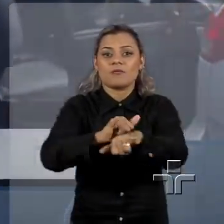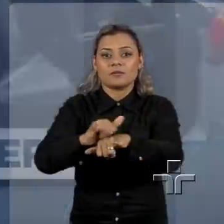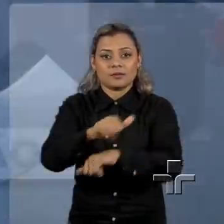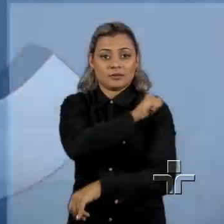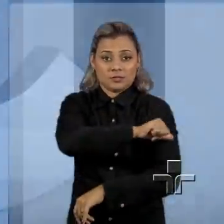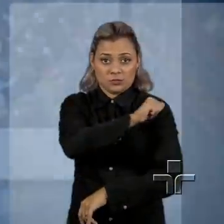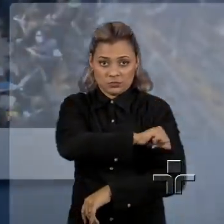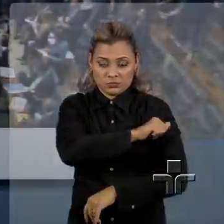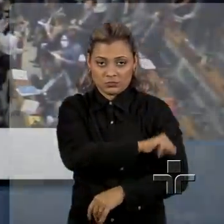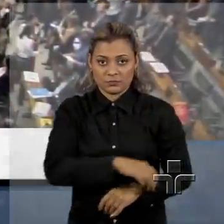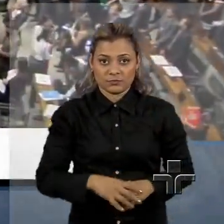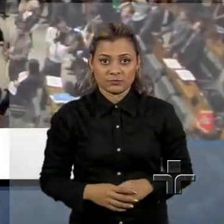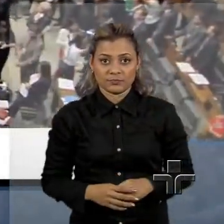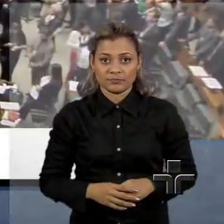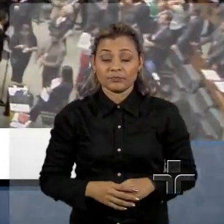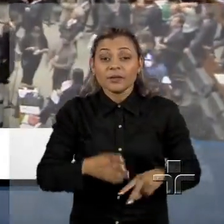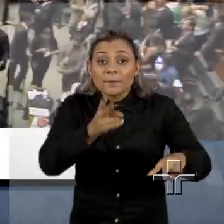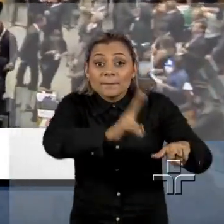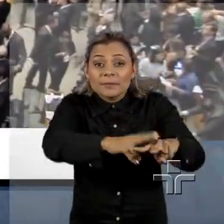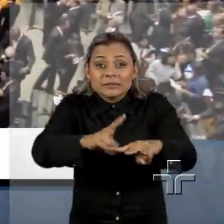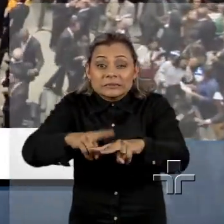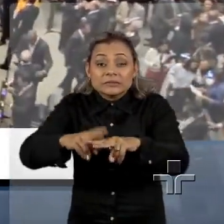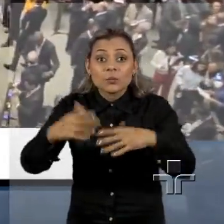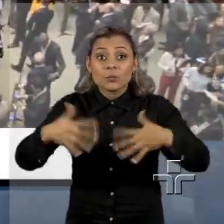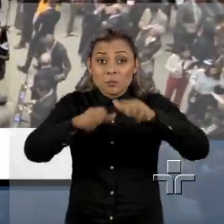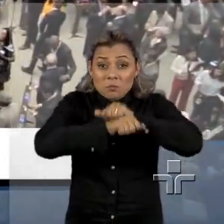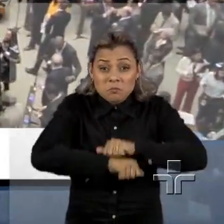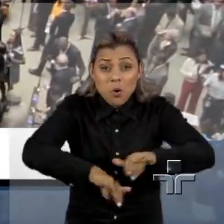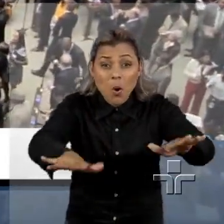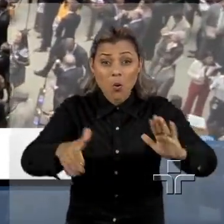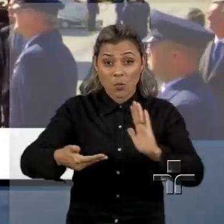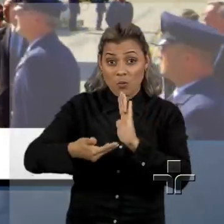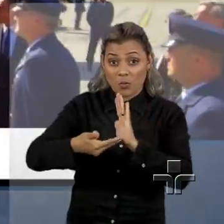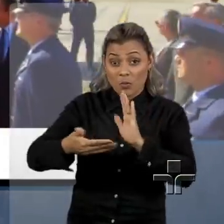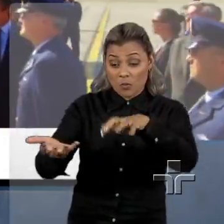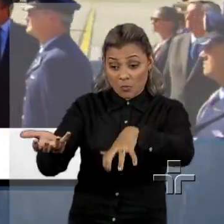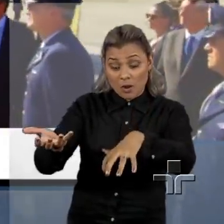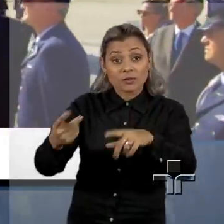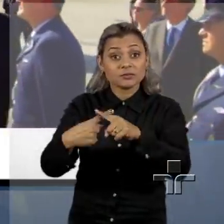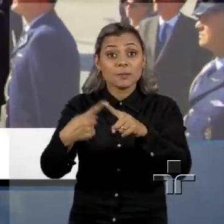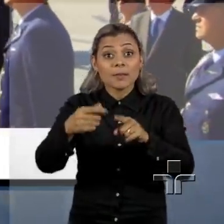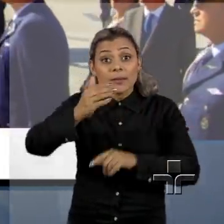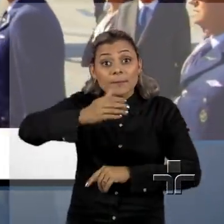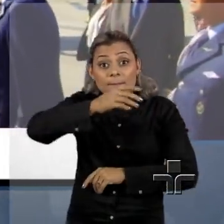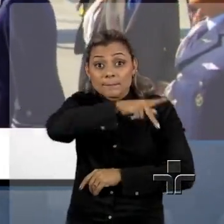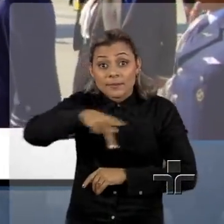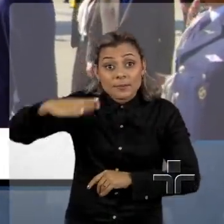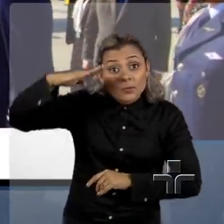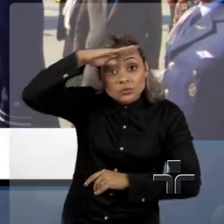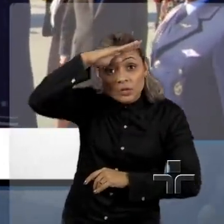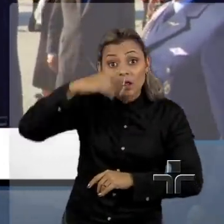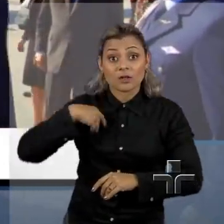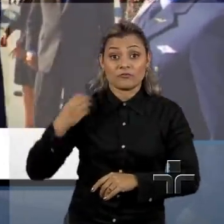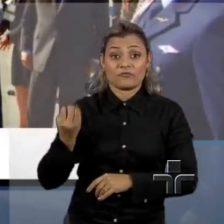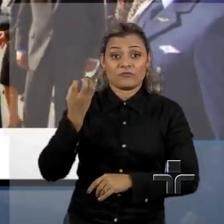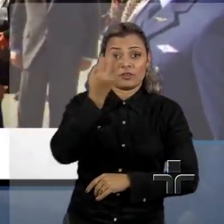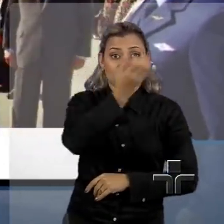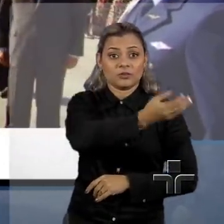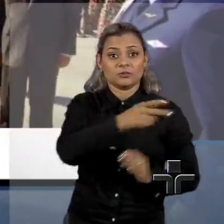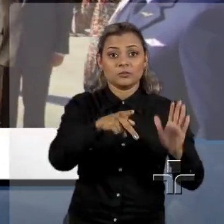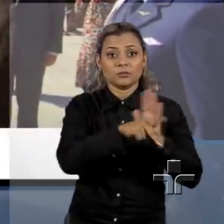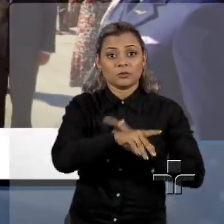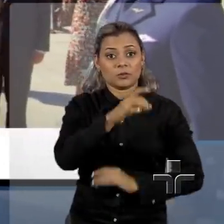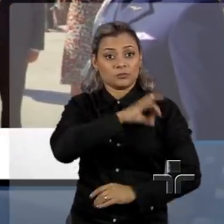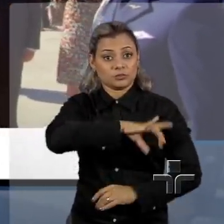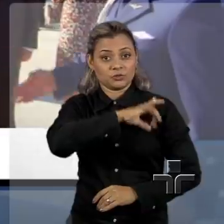Janeiro. Prisões repercutem no Congresso e o presidente Jair Bolsonaro, em viagem ao Chile, diz que cada